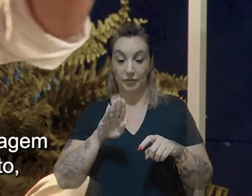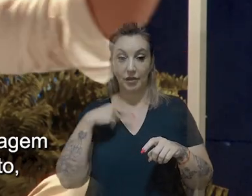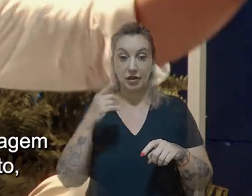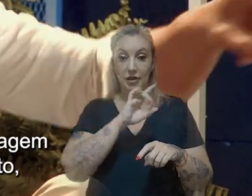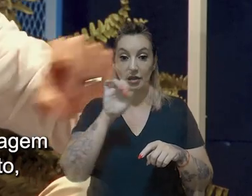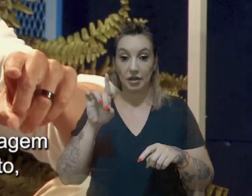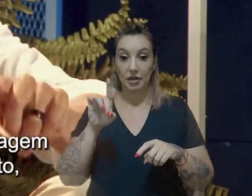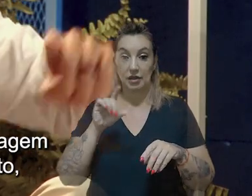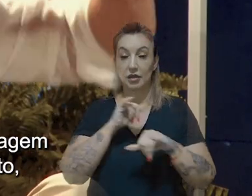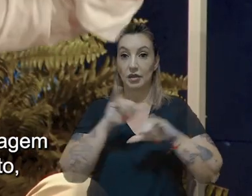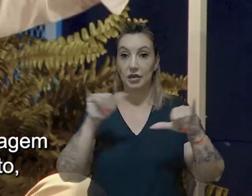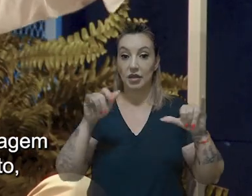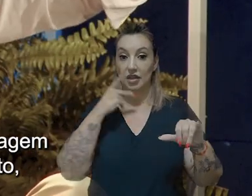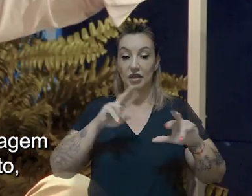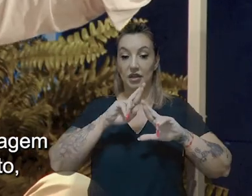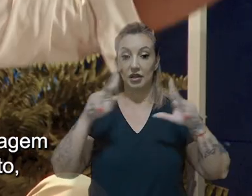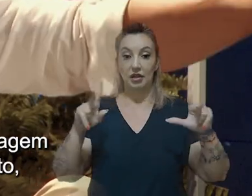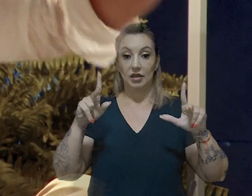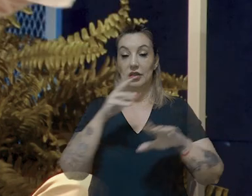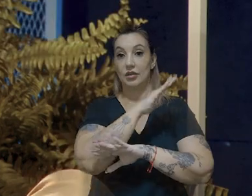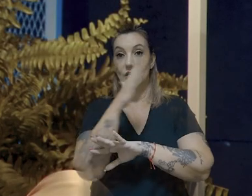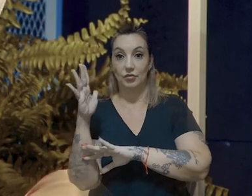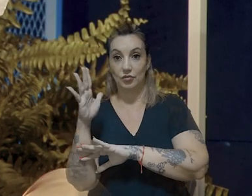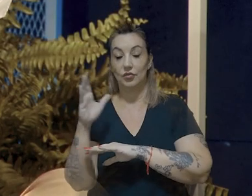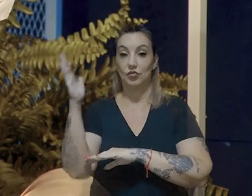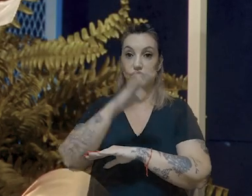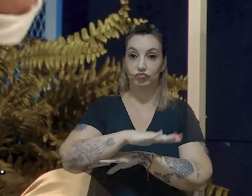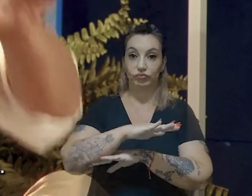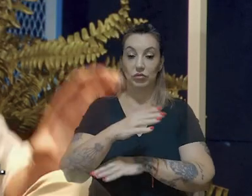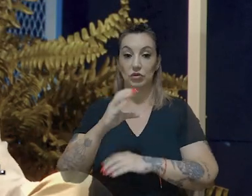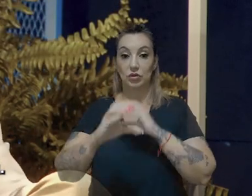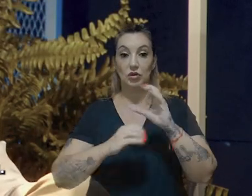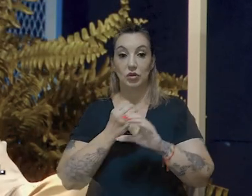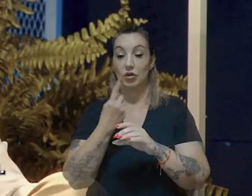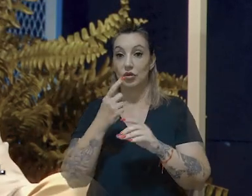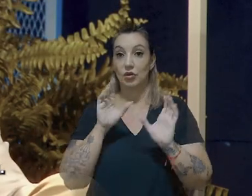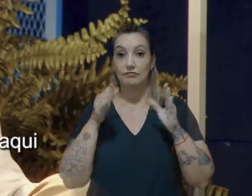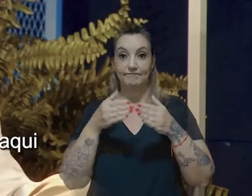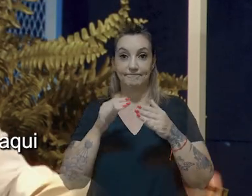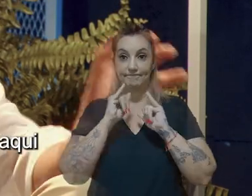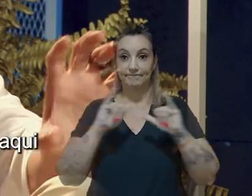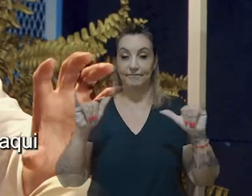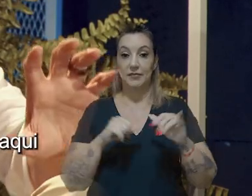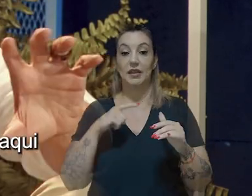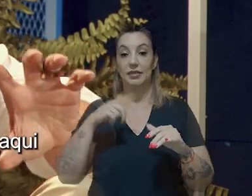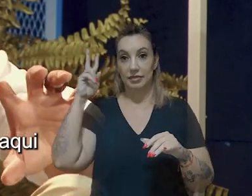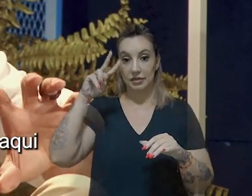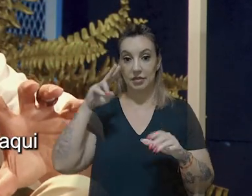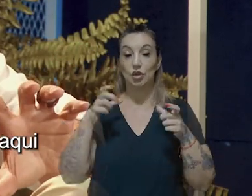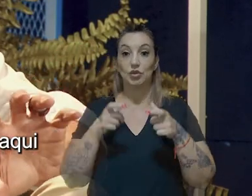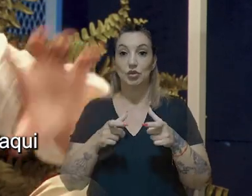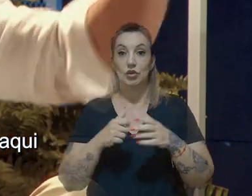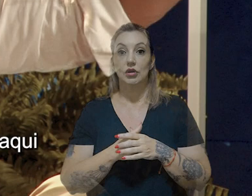cada um tá levando uma mensagem diferente um fala de de desmatamento outro tá falando de emissão vamos ter uma mensagem única então tem uma história de um